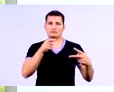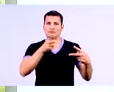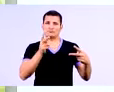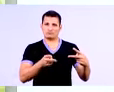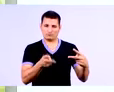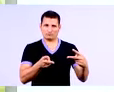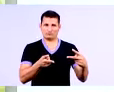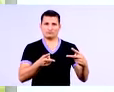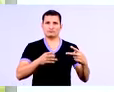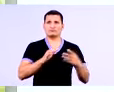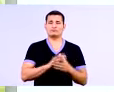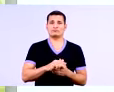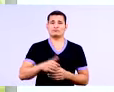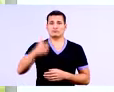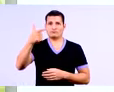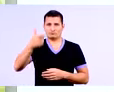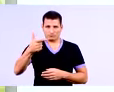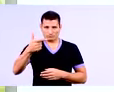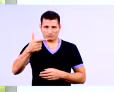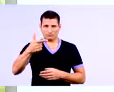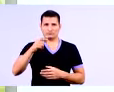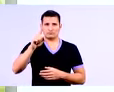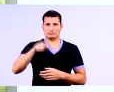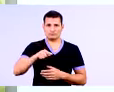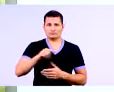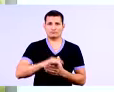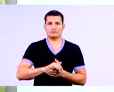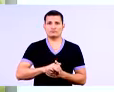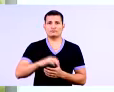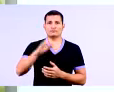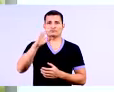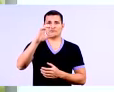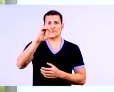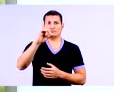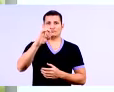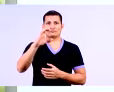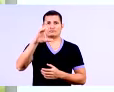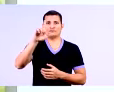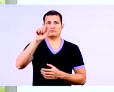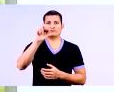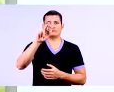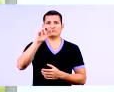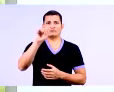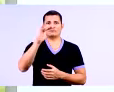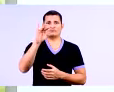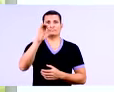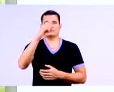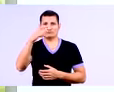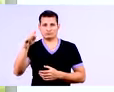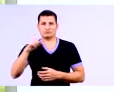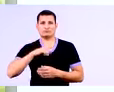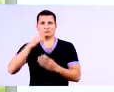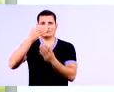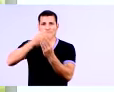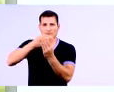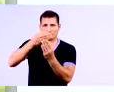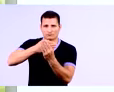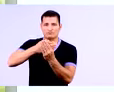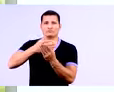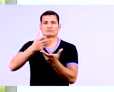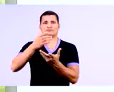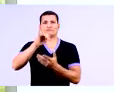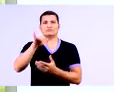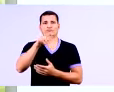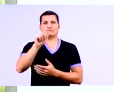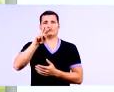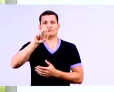mesmo documento. O segundo modelo é o modelo de declaração, em que eu faço um arquivo JavaScript em um arquivo